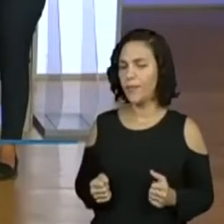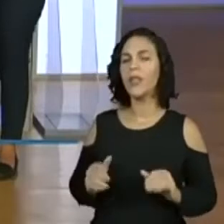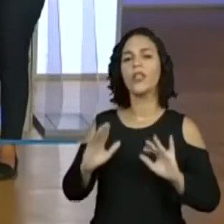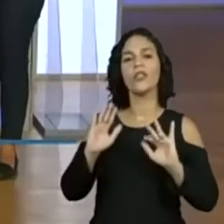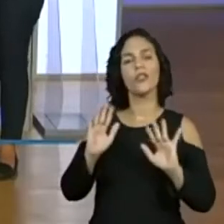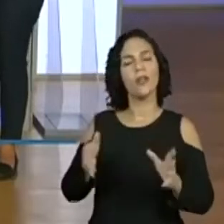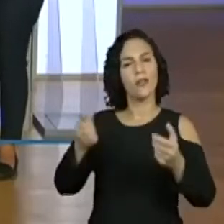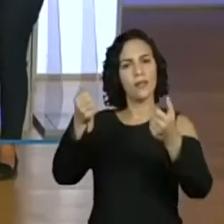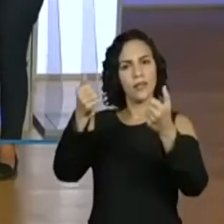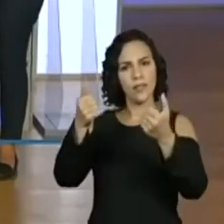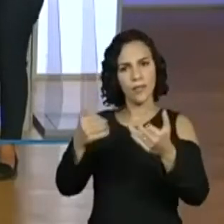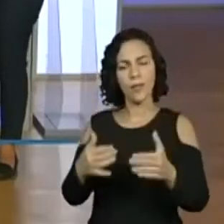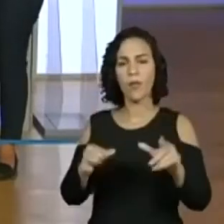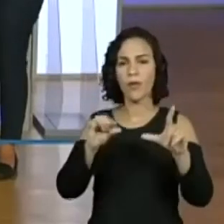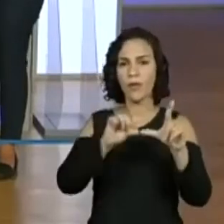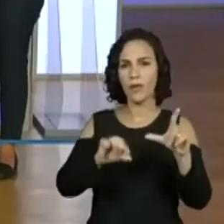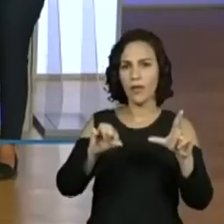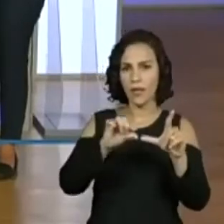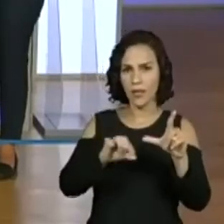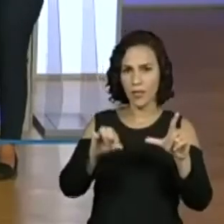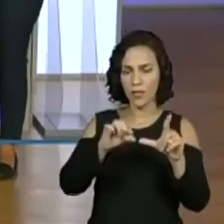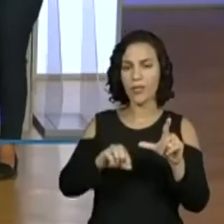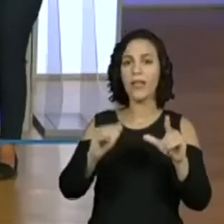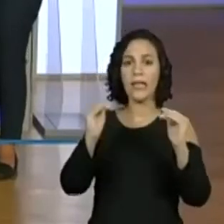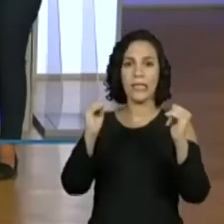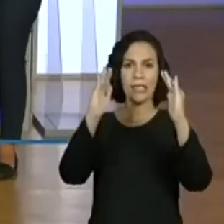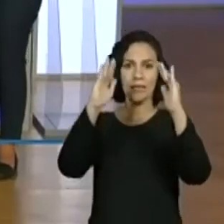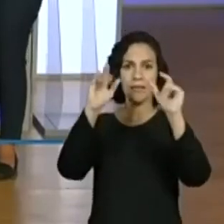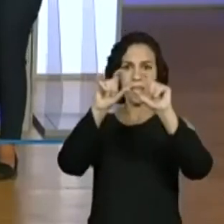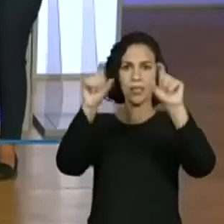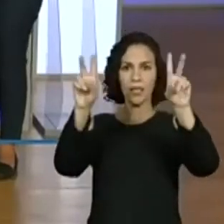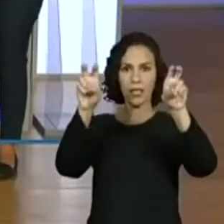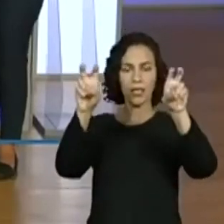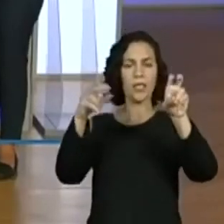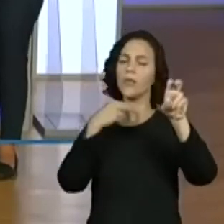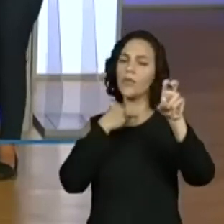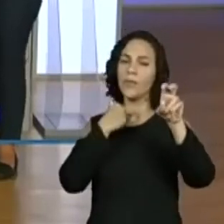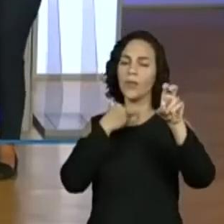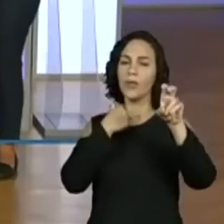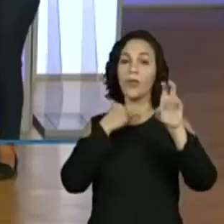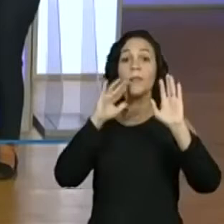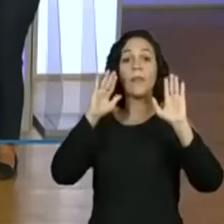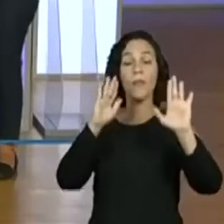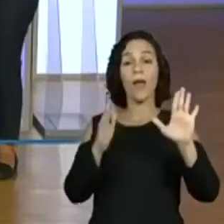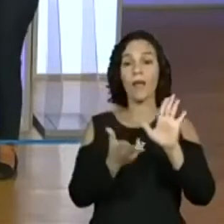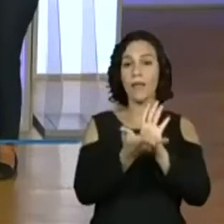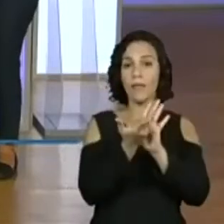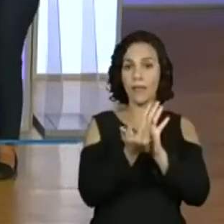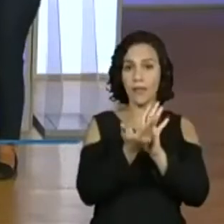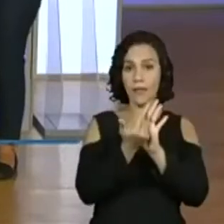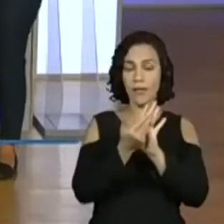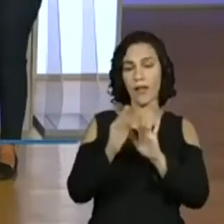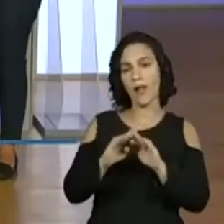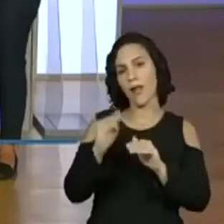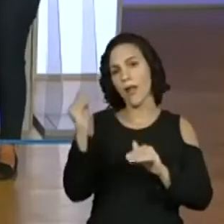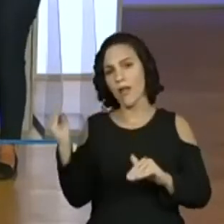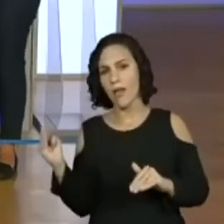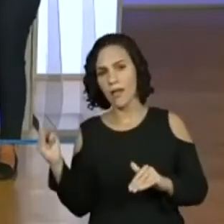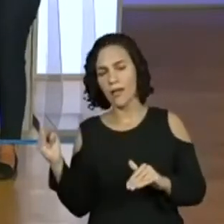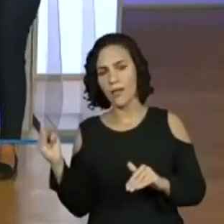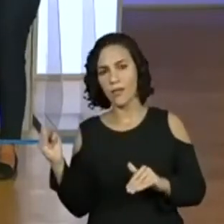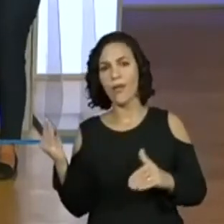falou que legenda não pode ser em cima, que em cima é o título. No desenho, você trouxe de um lado, agora